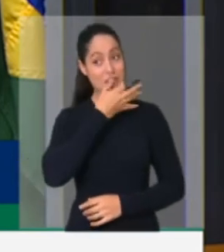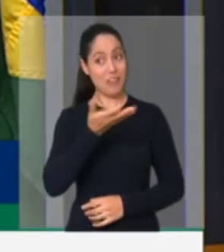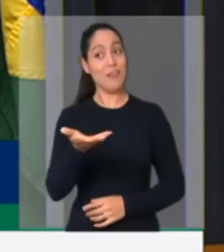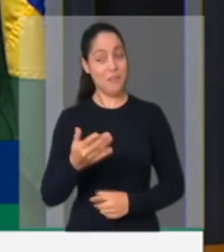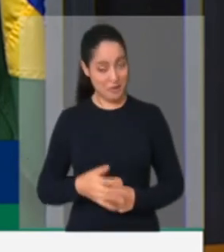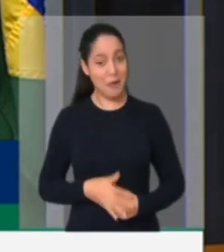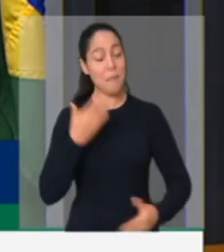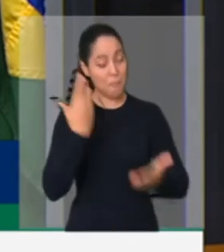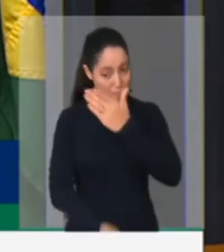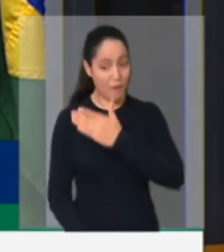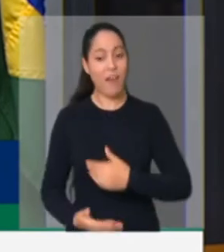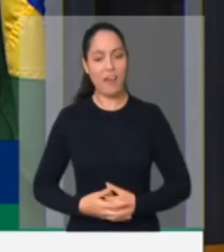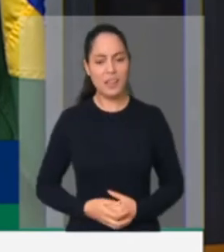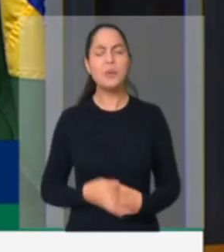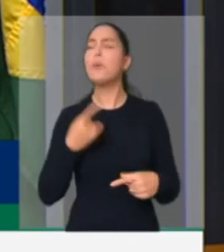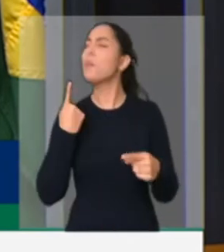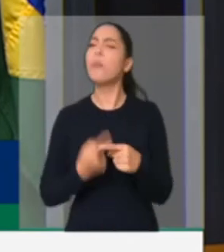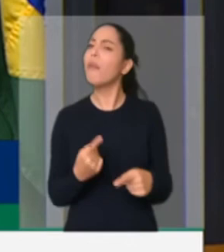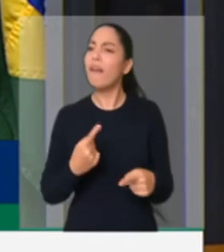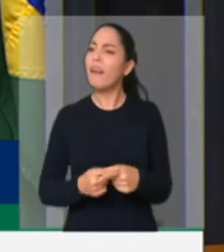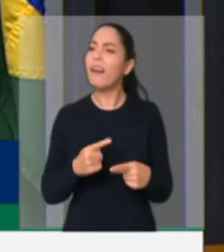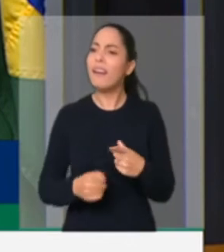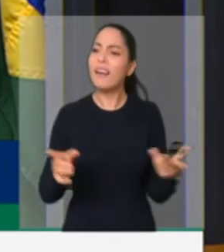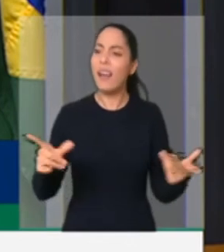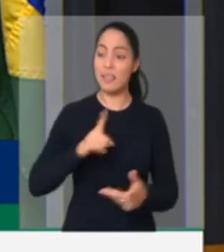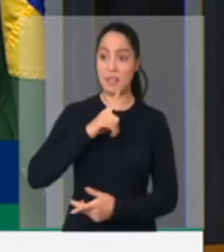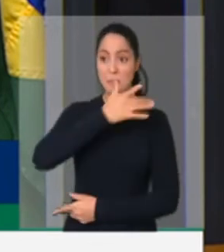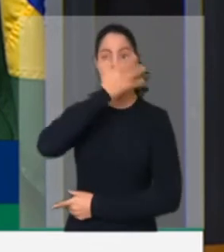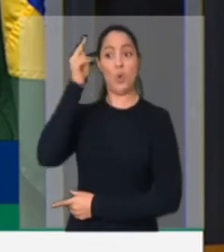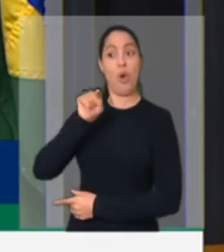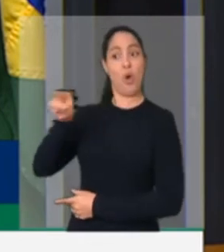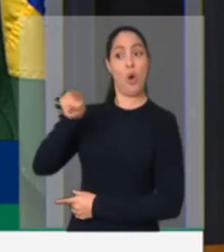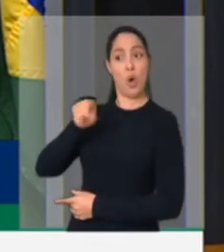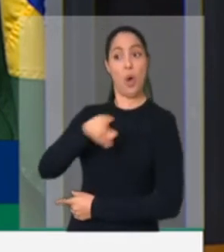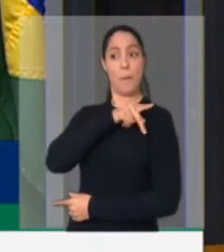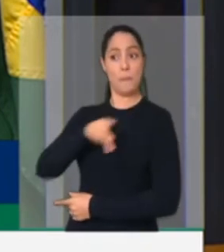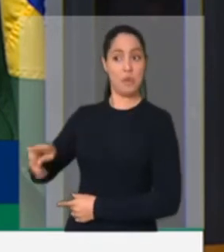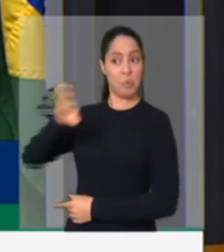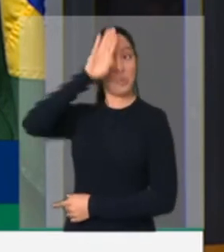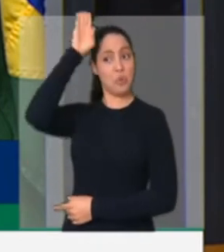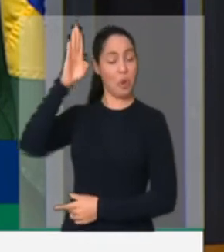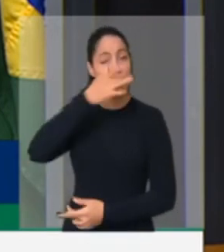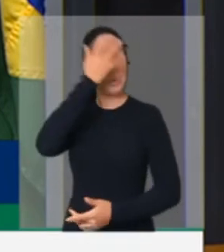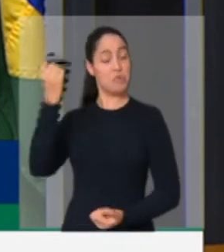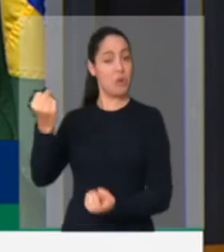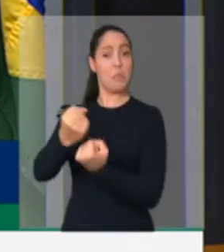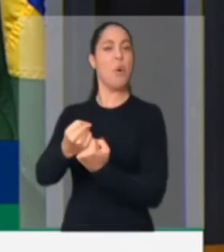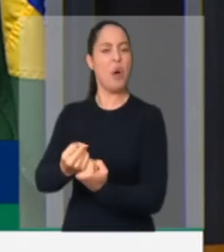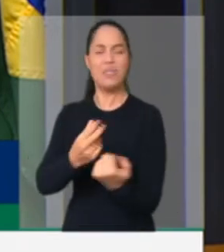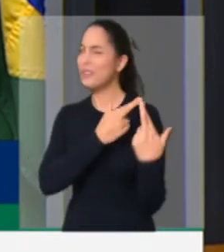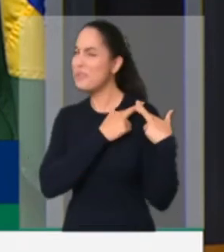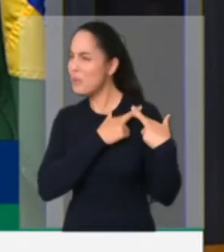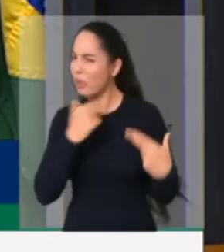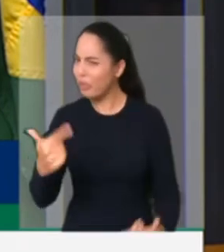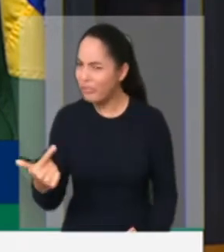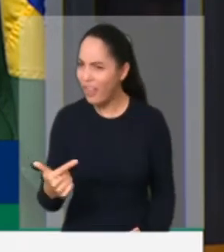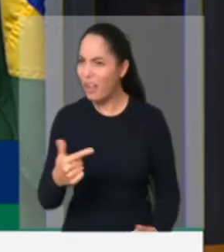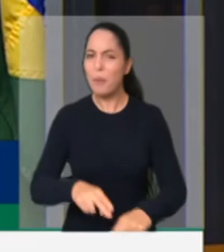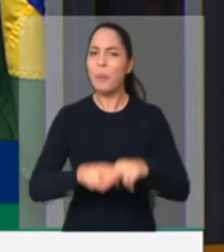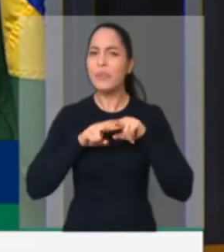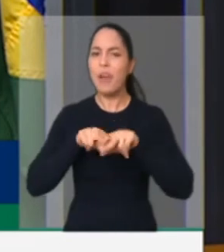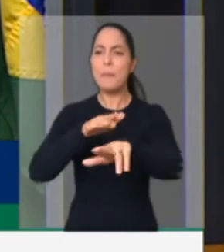que toda essa história de que olha o presidente é responsável seus apoiadores são responsáveis que estão indo ajuste para fazer